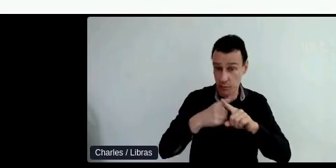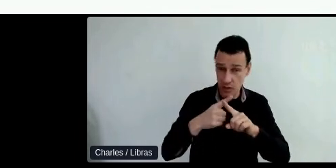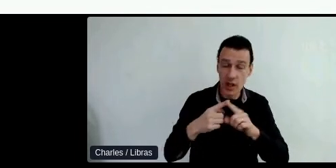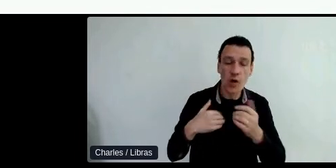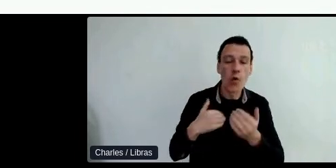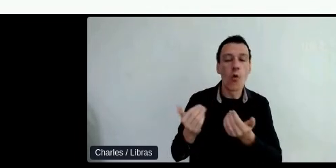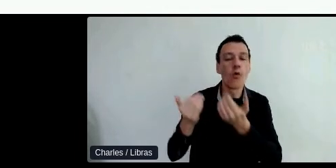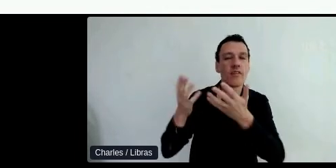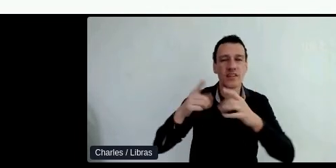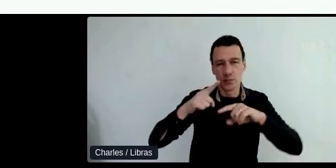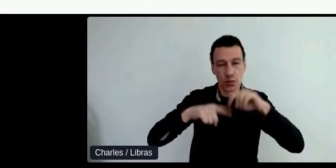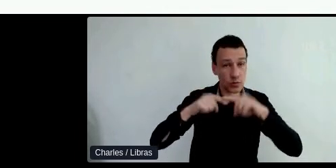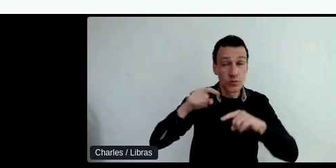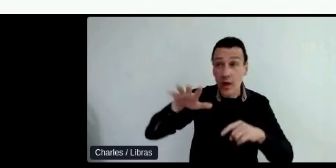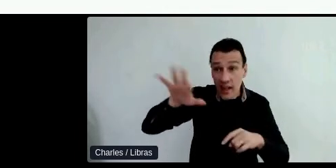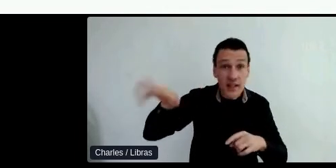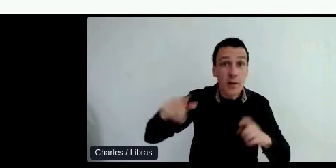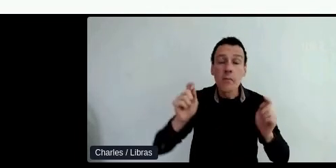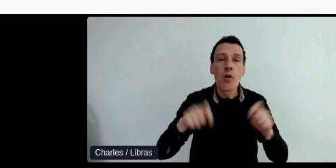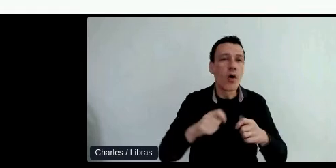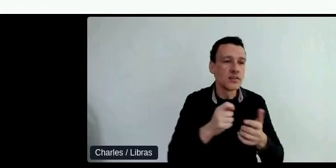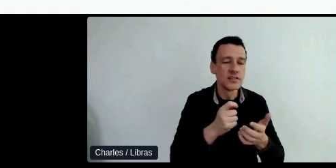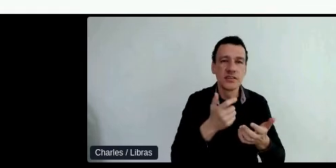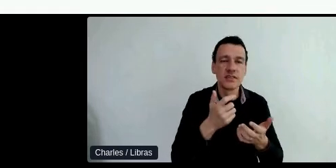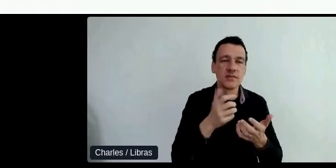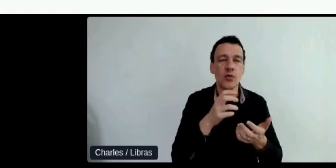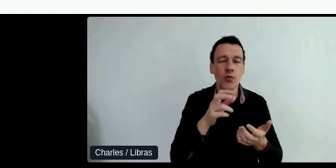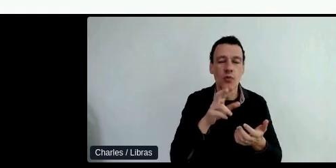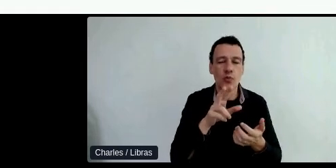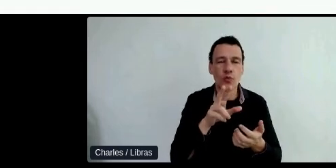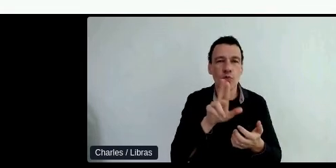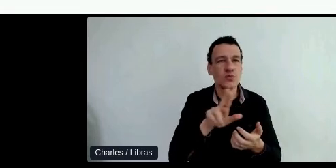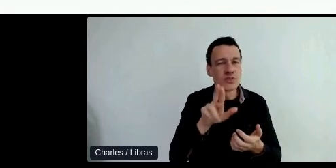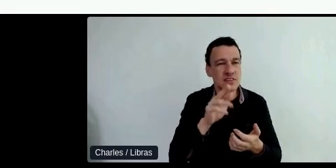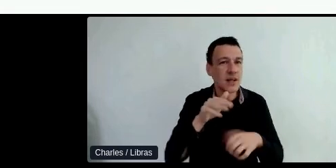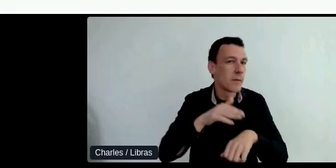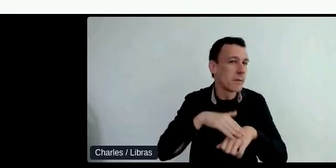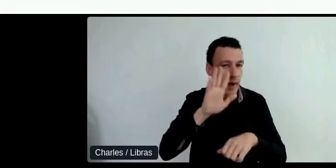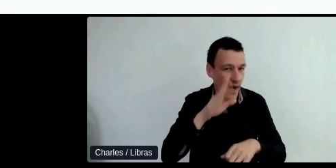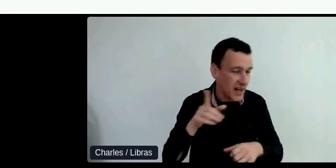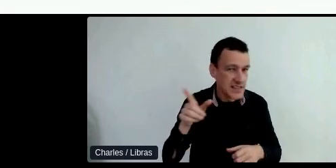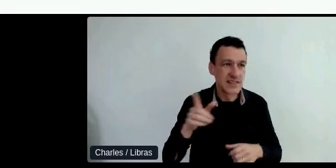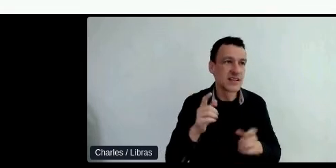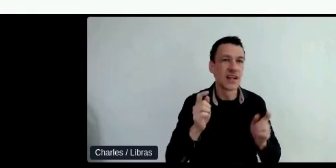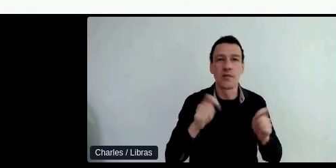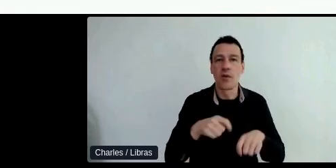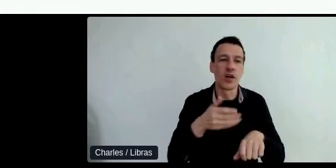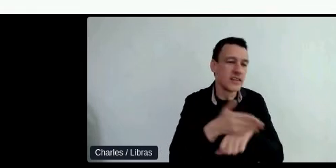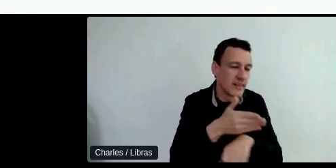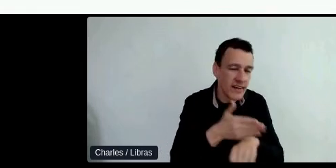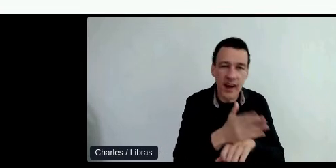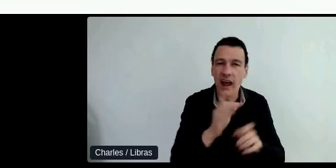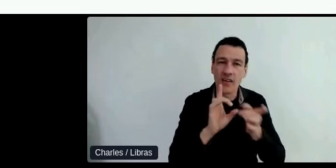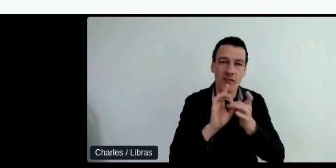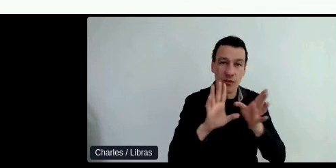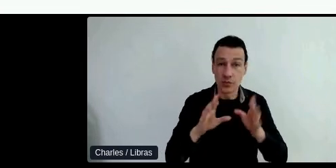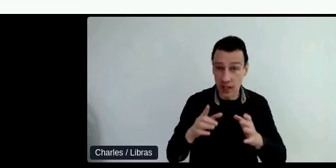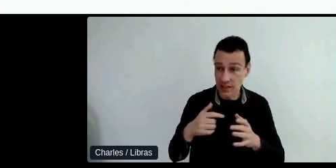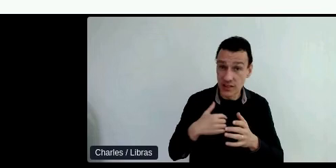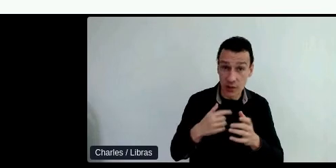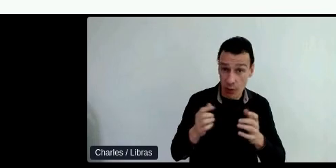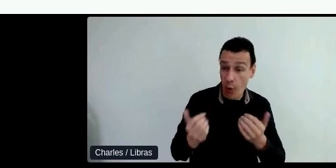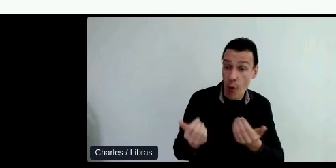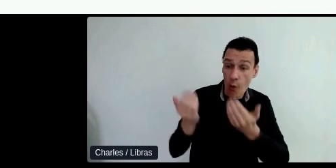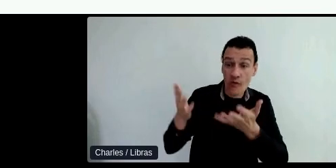consumir e ter uma experiência melhor, né? Hoje a gente fala muito na experiência do usuário, então quando